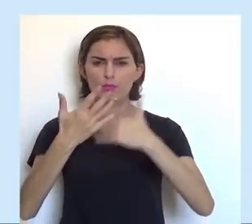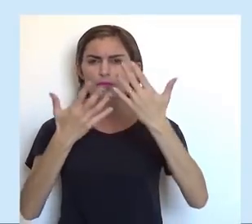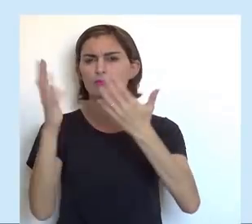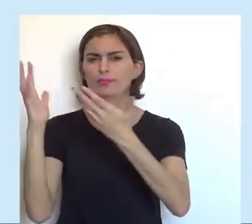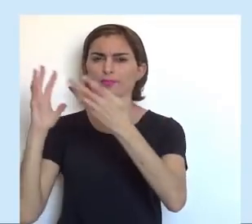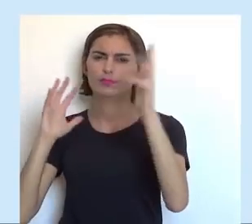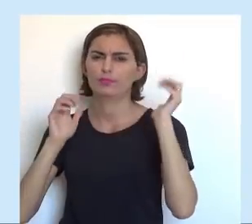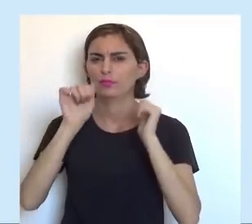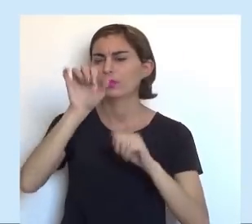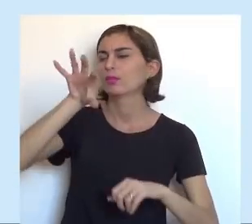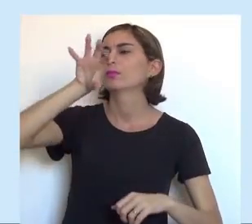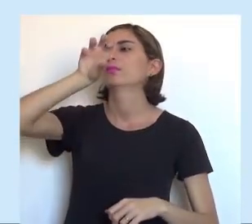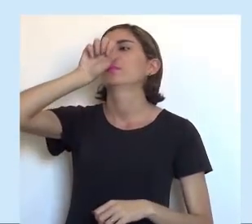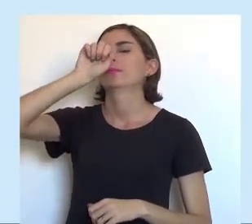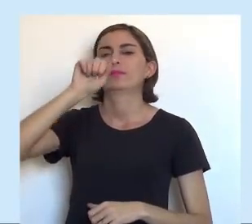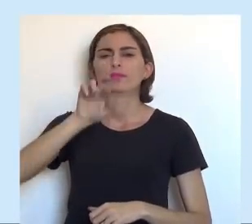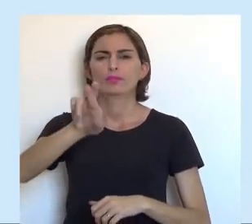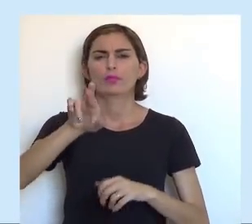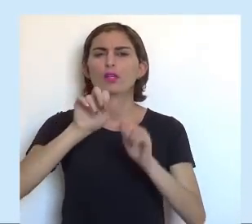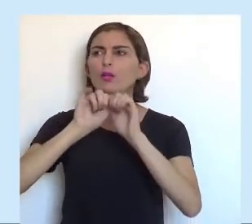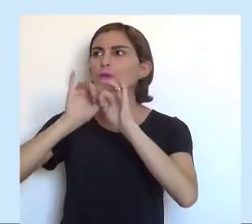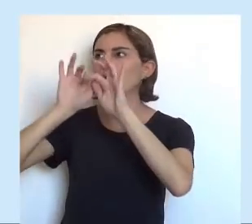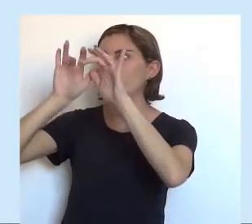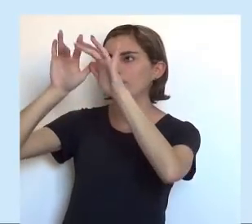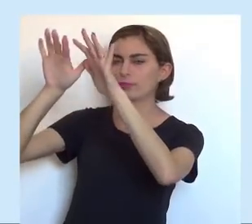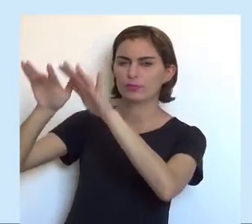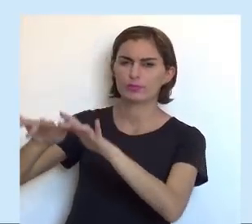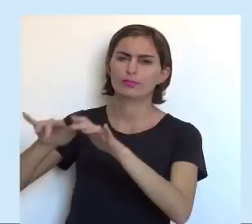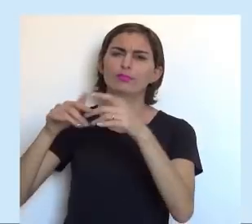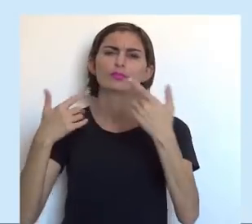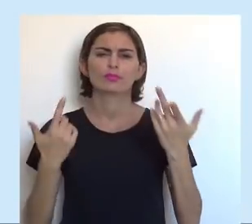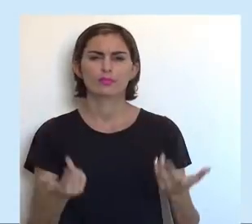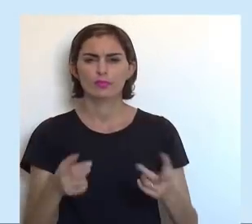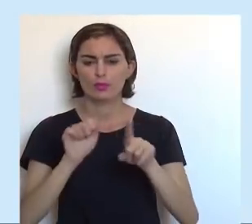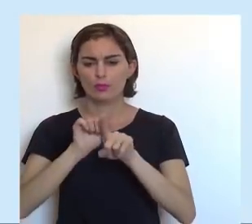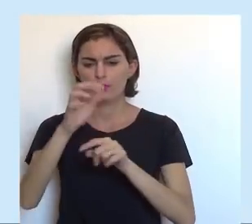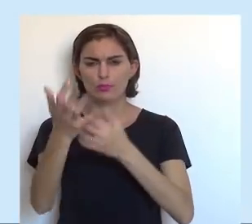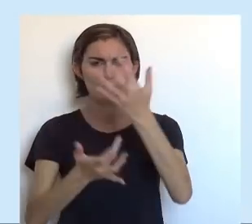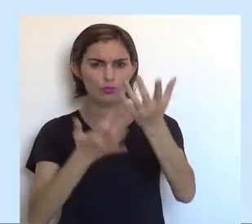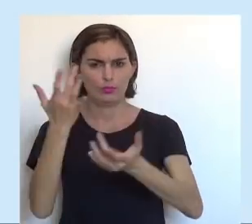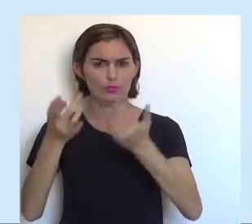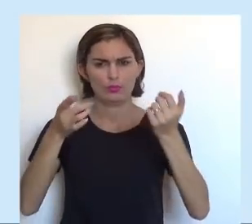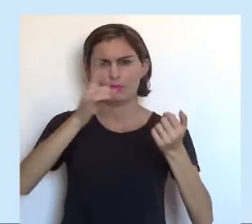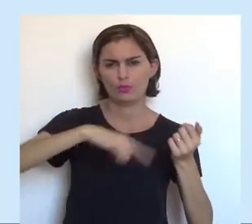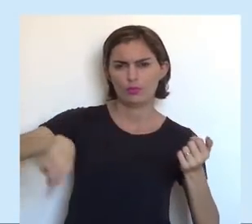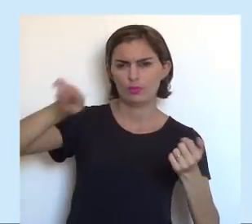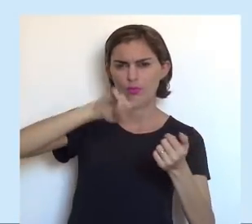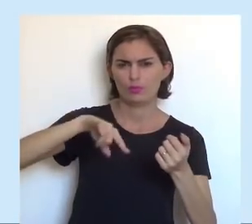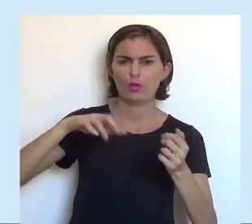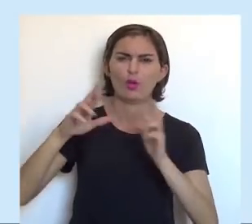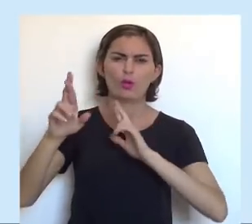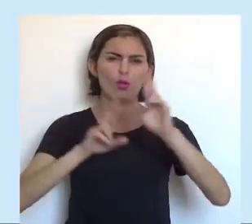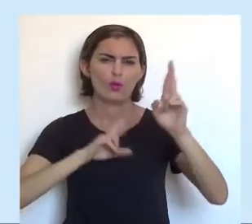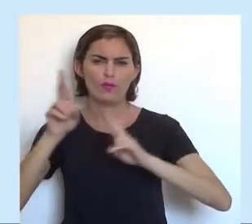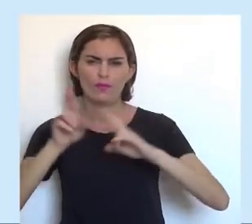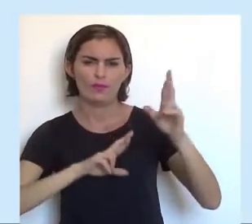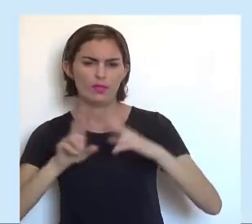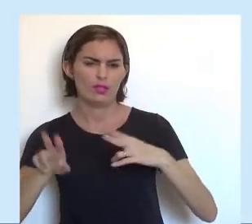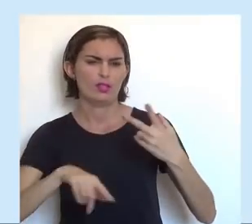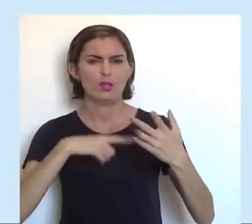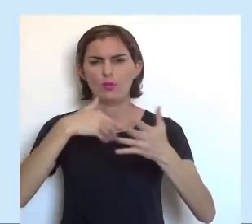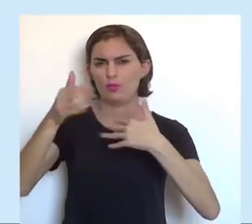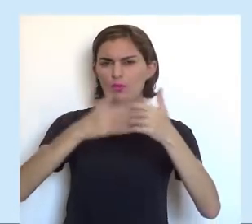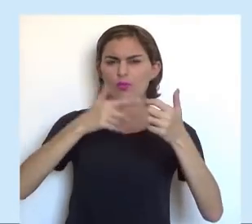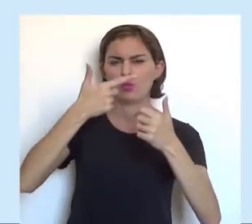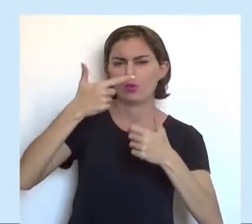meio ambiente, no ar atmosférico, com gases liberados quando se queima pneus em uma rodovia